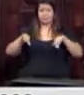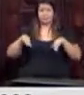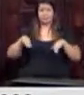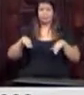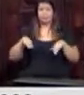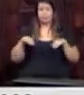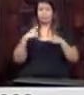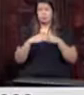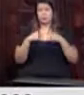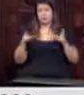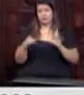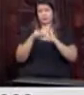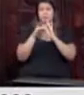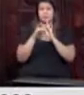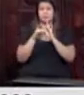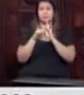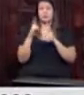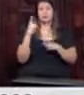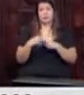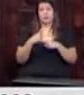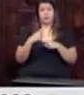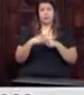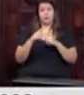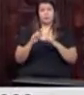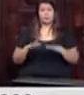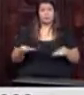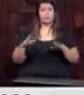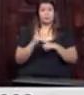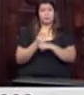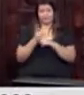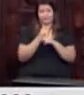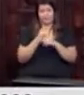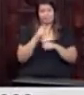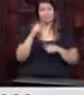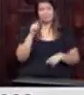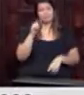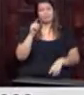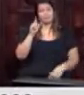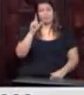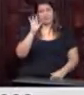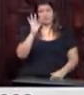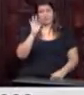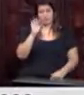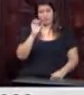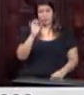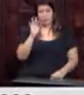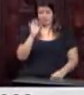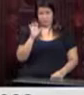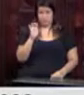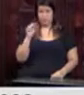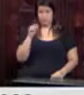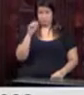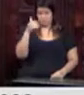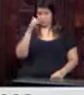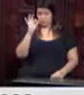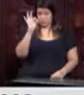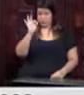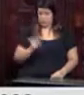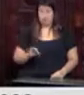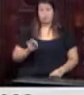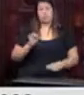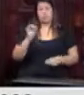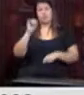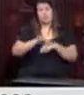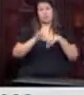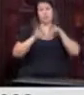intimamente ligadas. Até porque, quando foi criado o FEF, e esse percentual de 10% sobre a